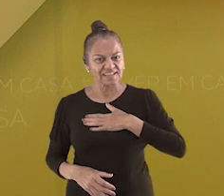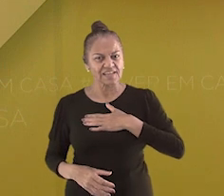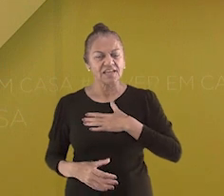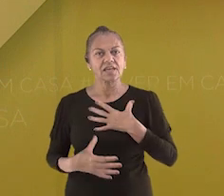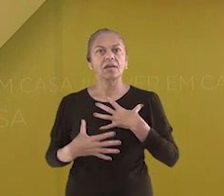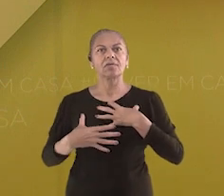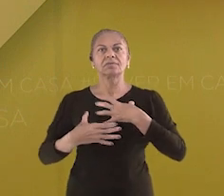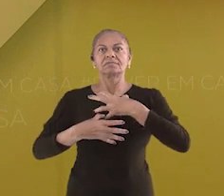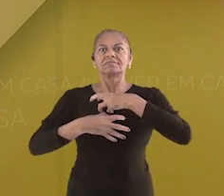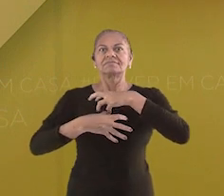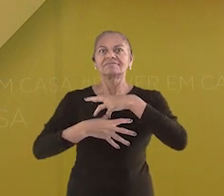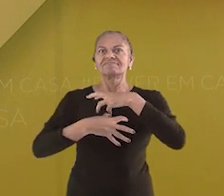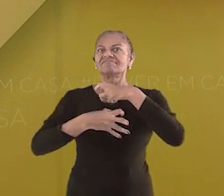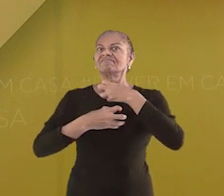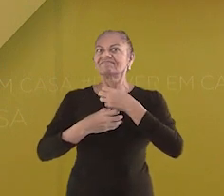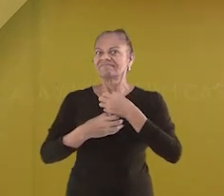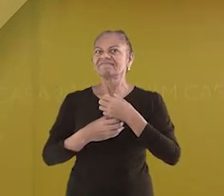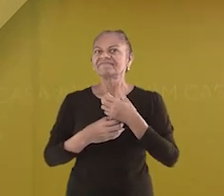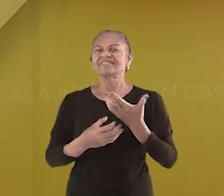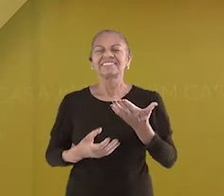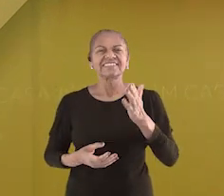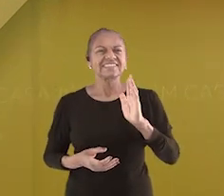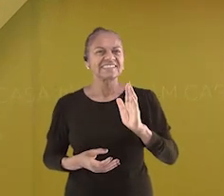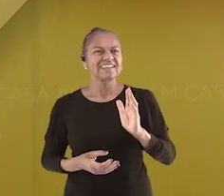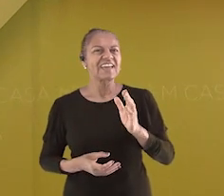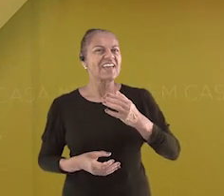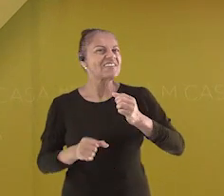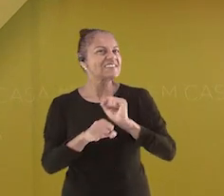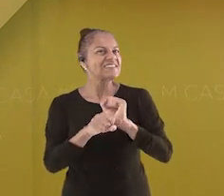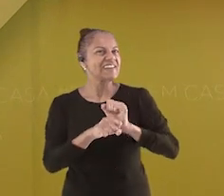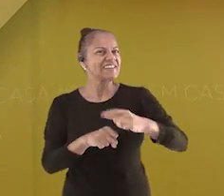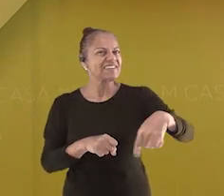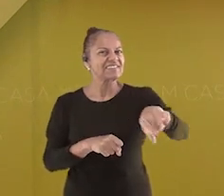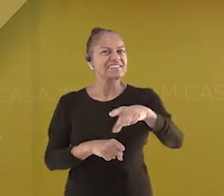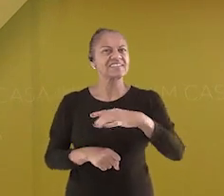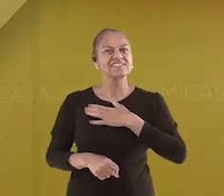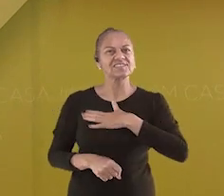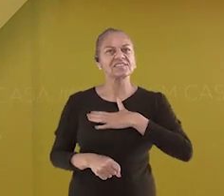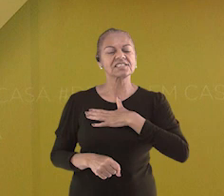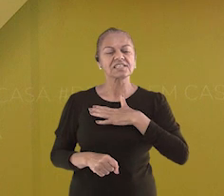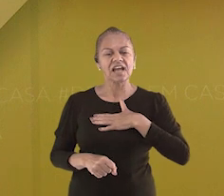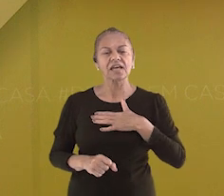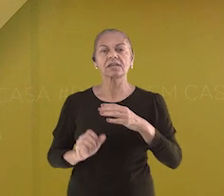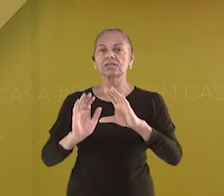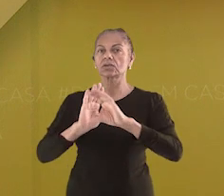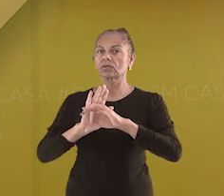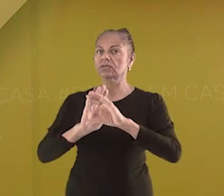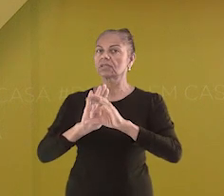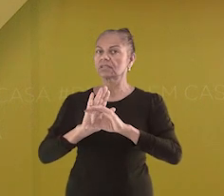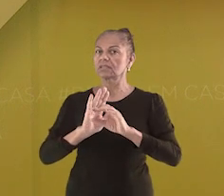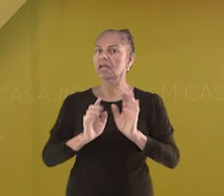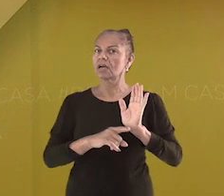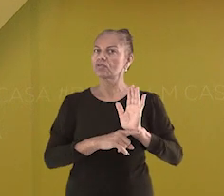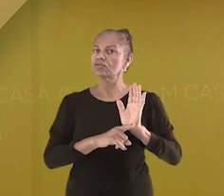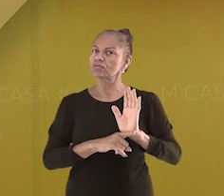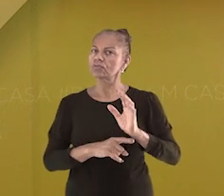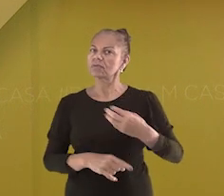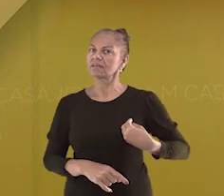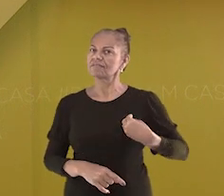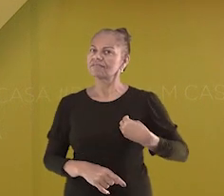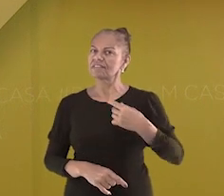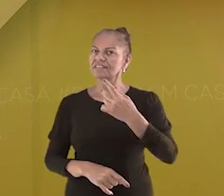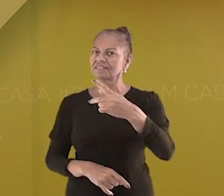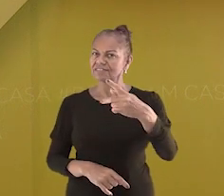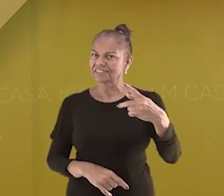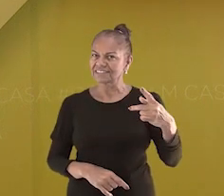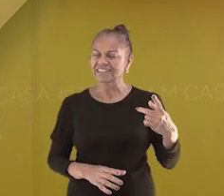acharam? Eu chego a estar ofegante. Espero que tenham gostado e que, de alguma forma, este conteúdo tenha refletido na